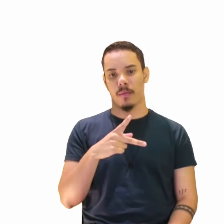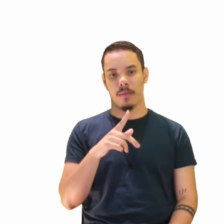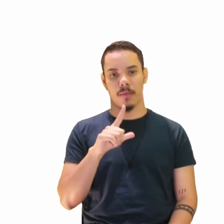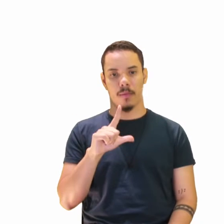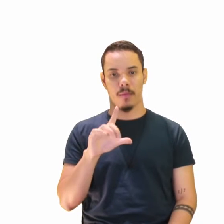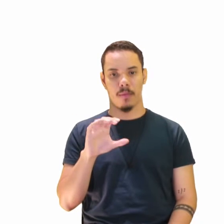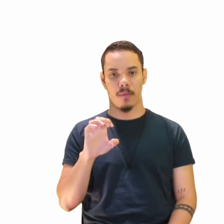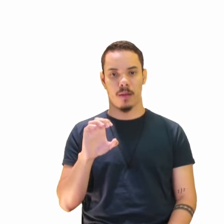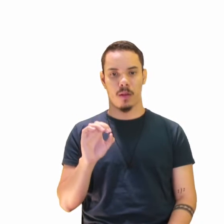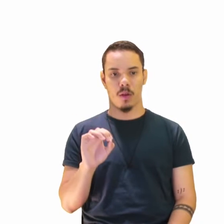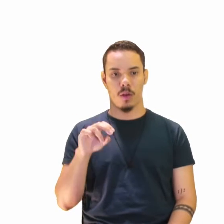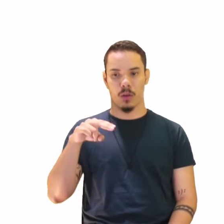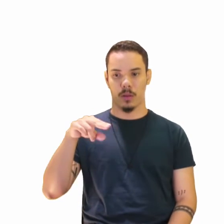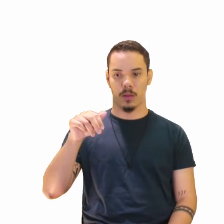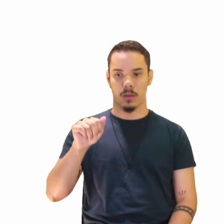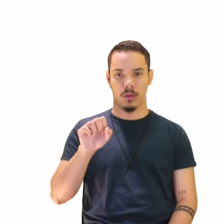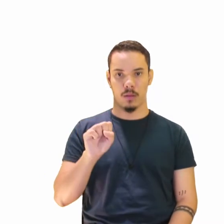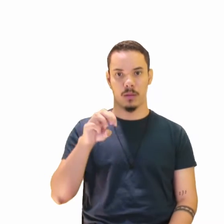da mesma ideia.